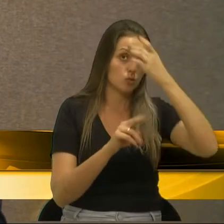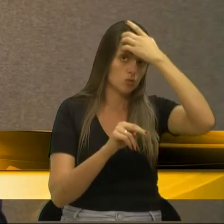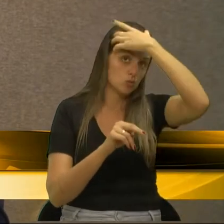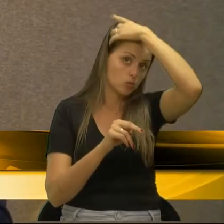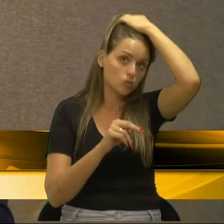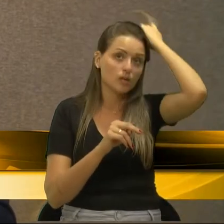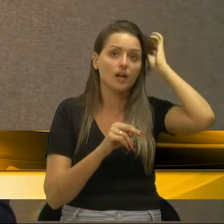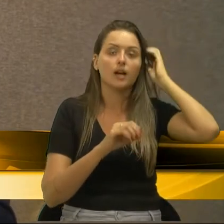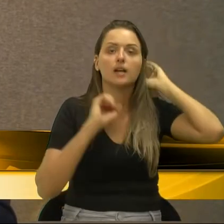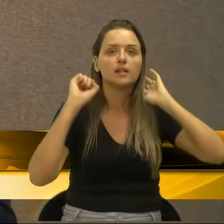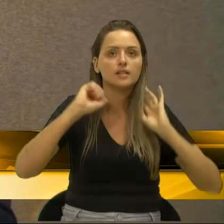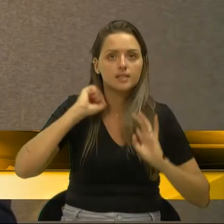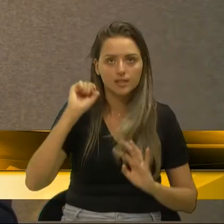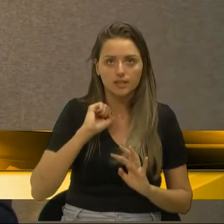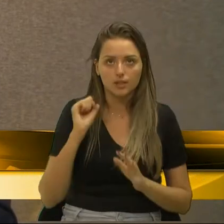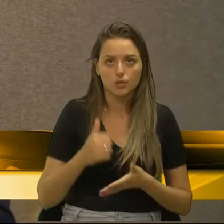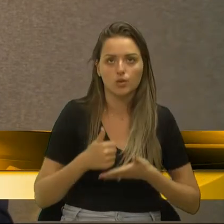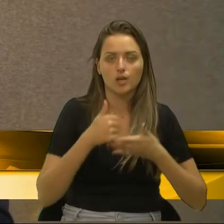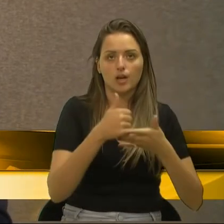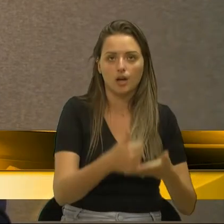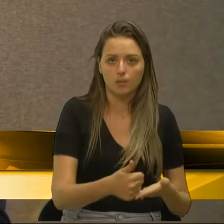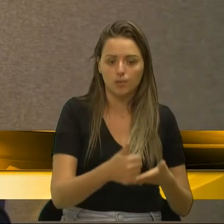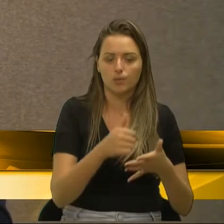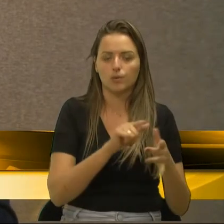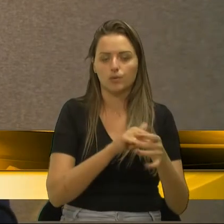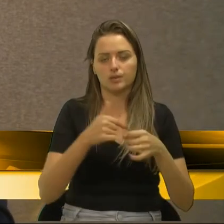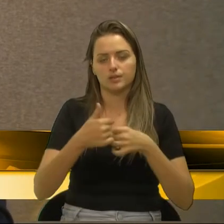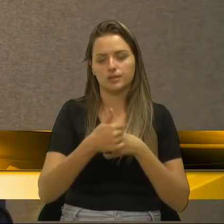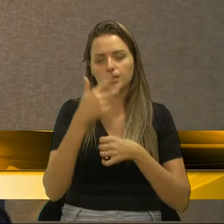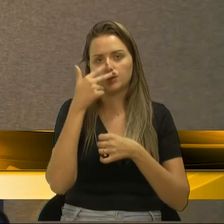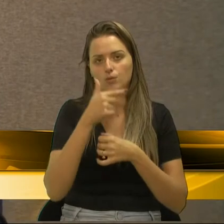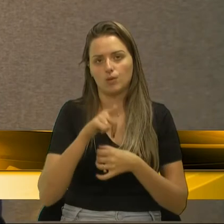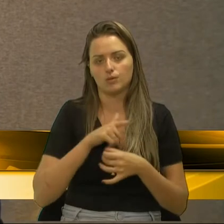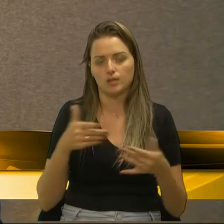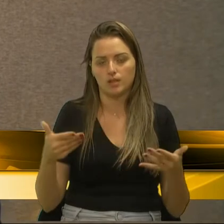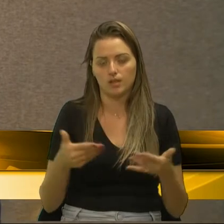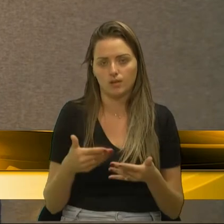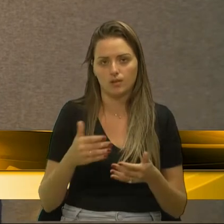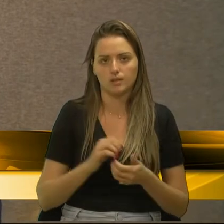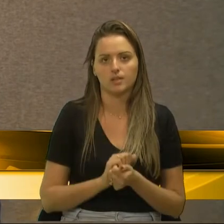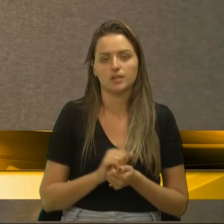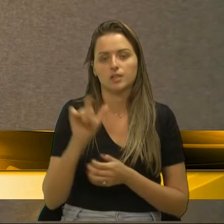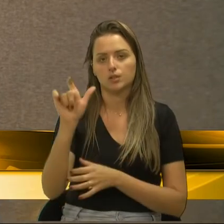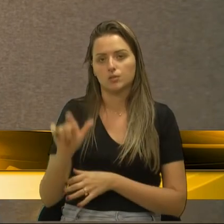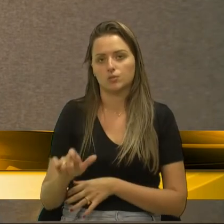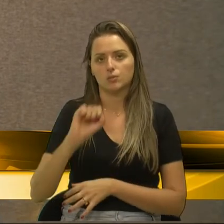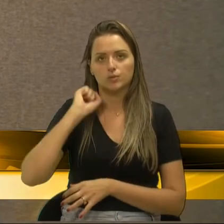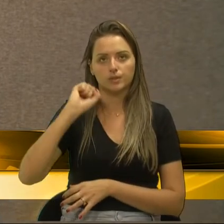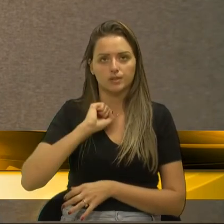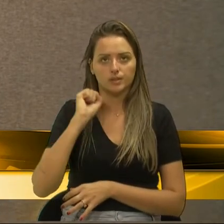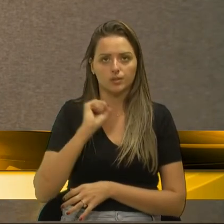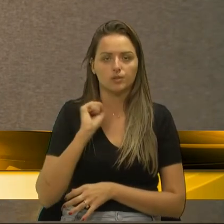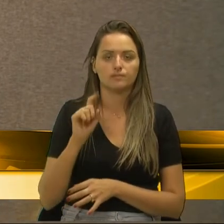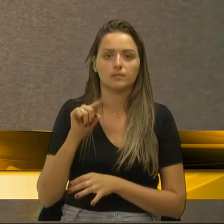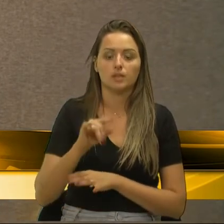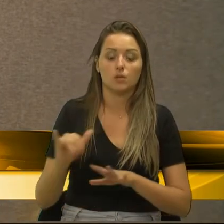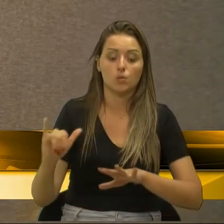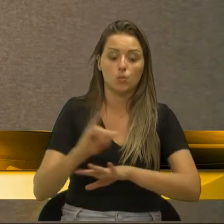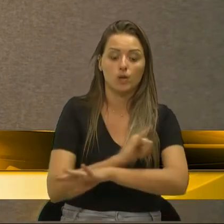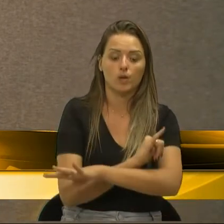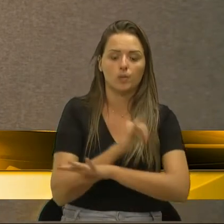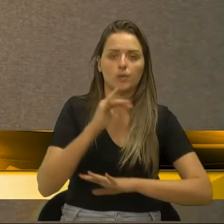senador que deu a importância e a dedicação como nós estamos tendo agora por parte desse senador. Então, que esse aeroporto